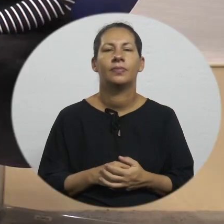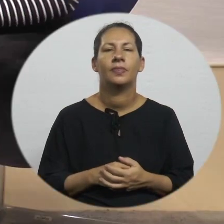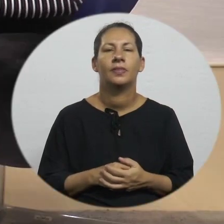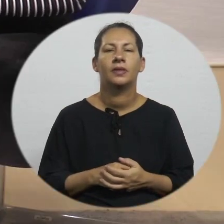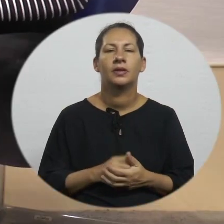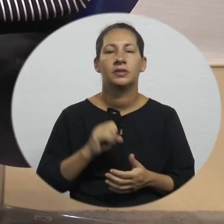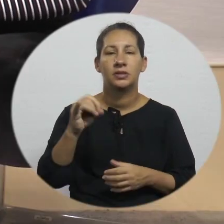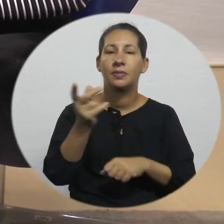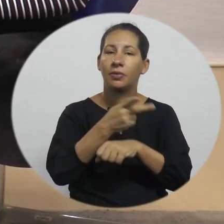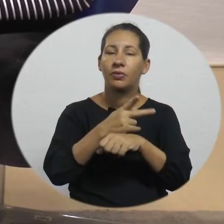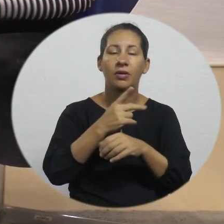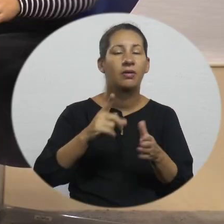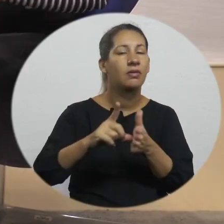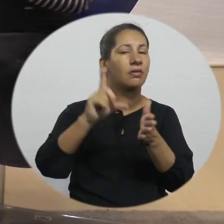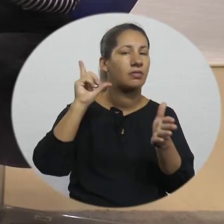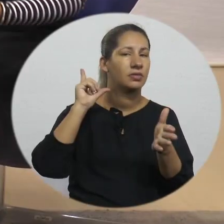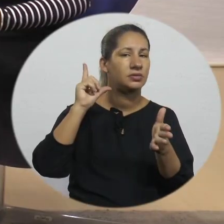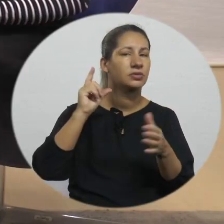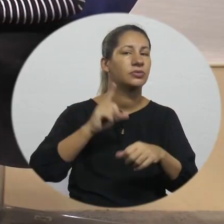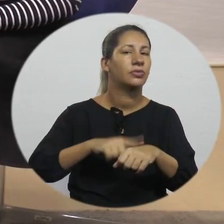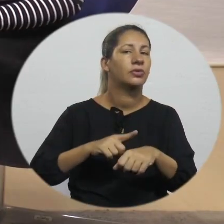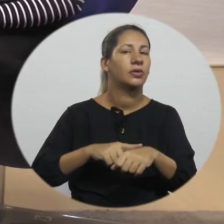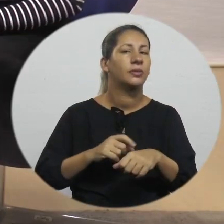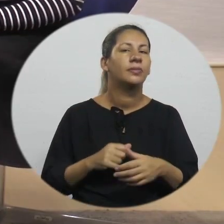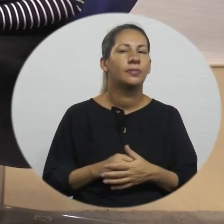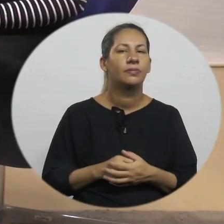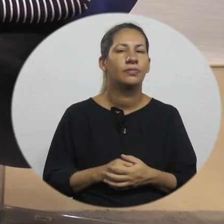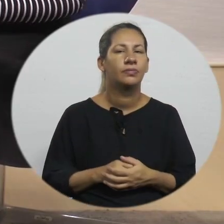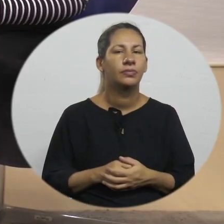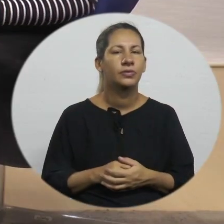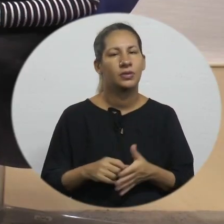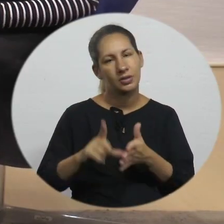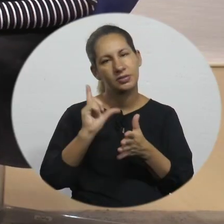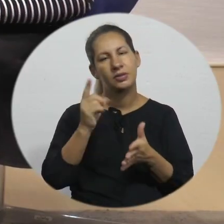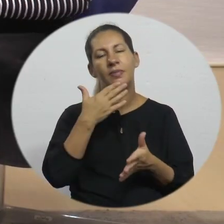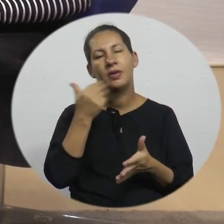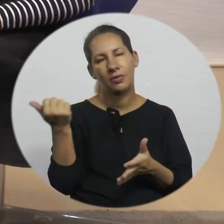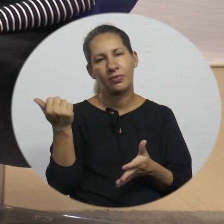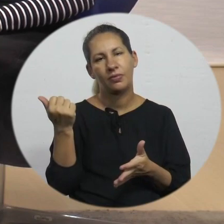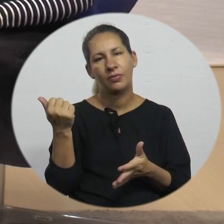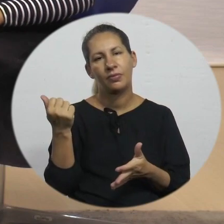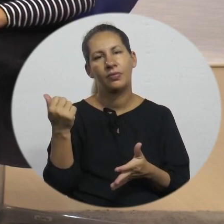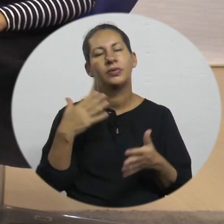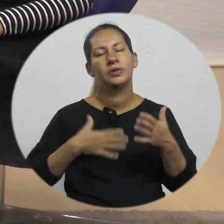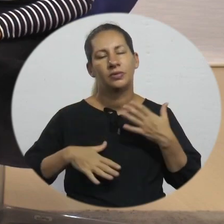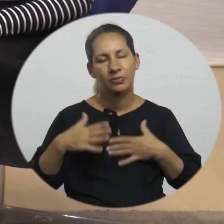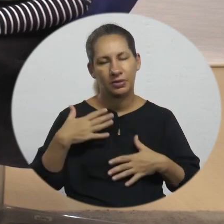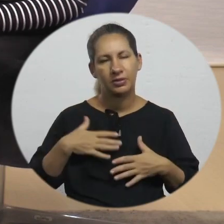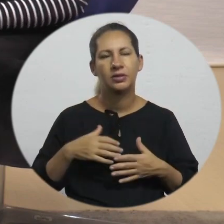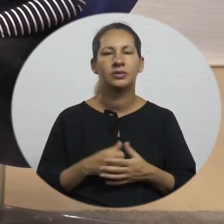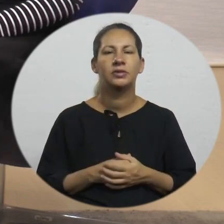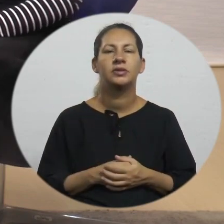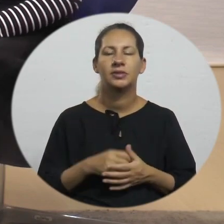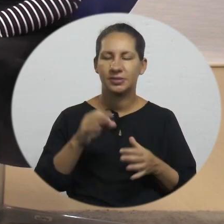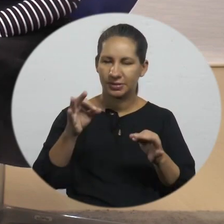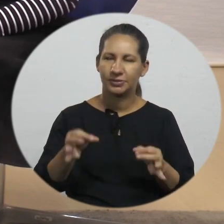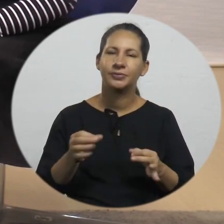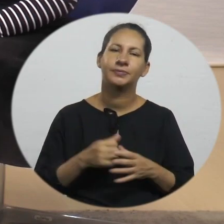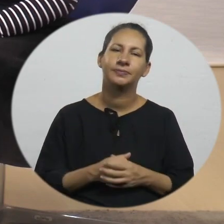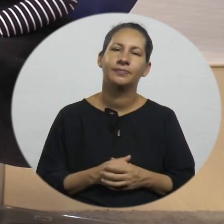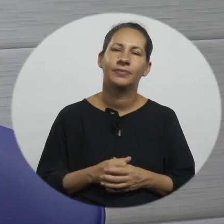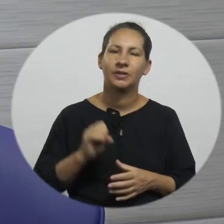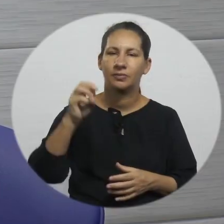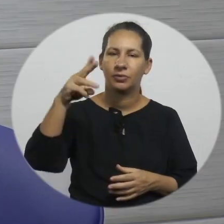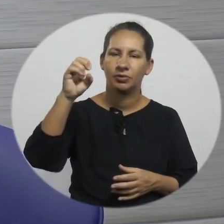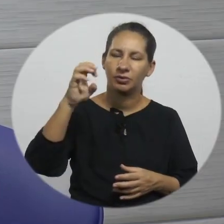regularização. E se procurar isso antes do prazo final, né, com antecedência, vai conseguir fazer isso com muita tranquilidade e conforto. Sim, essa é a